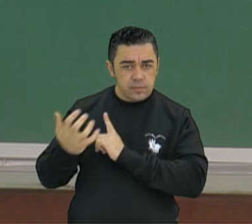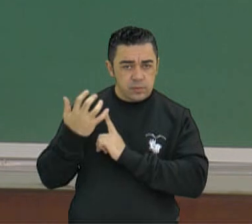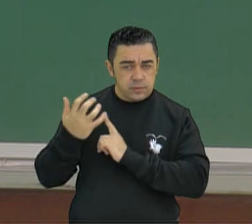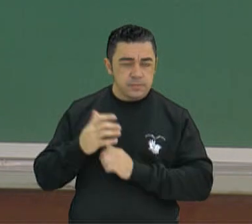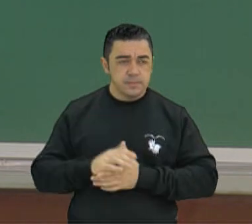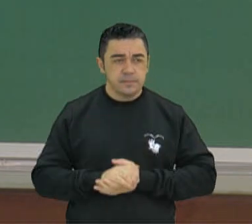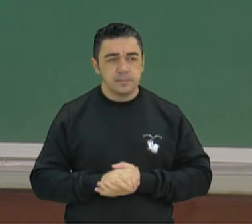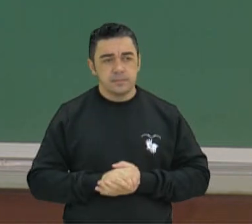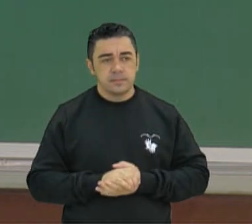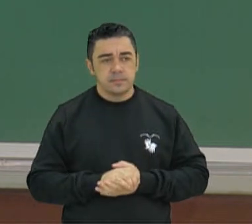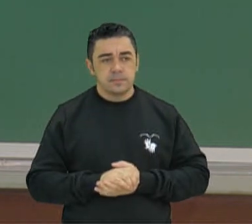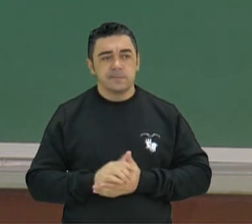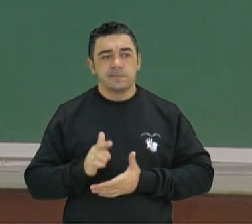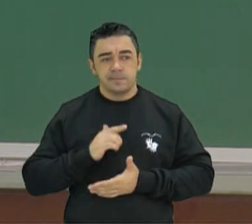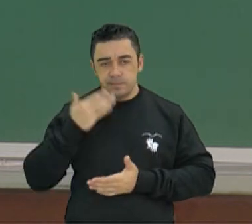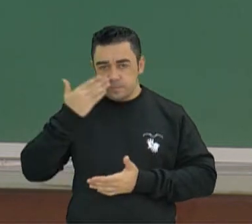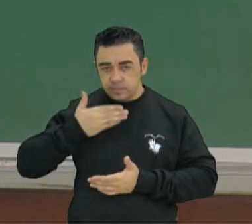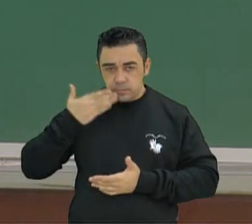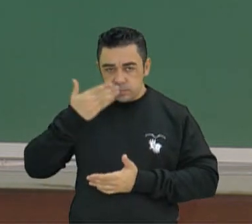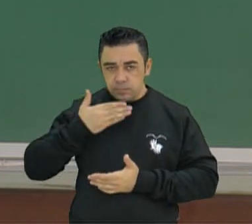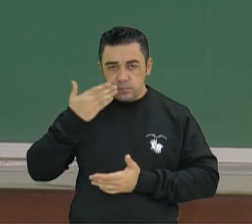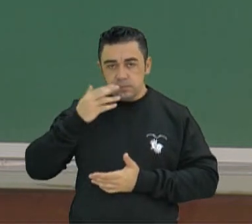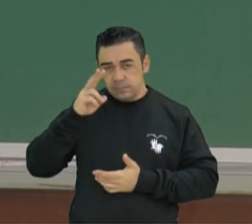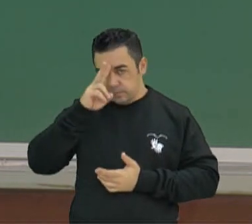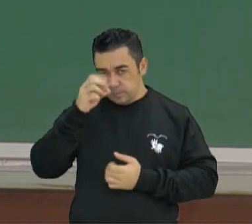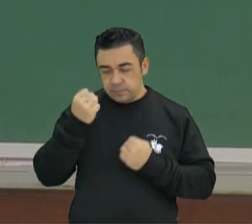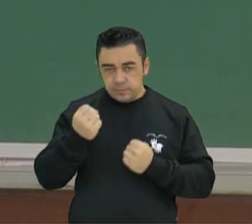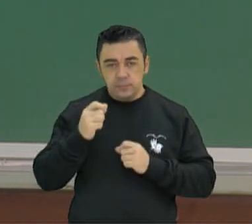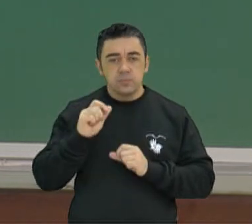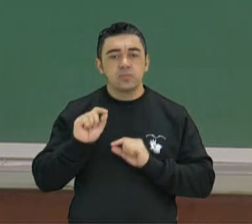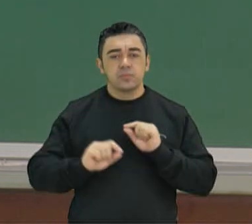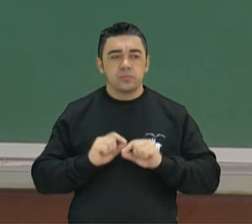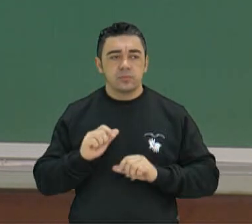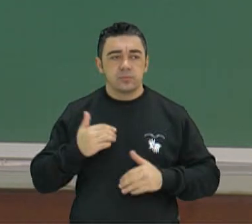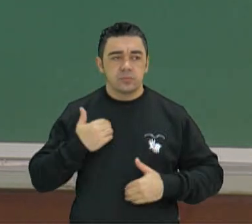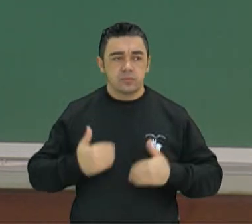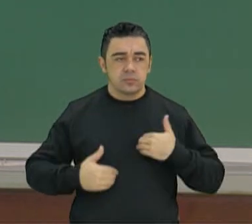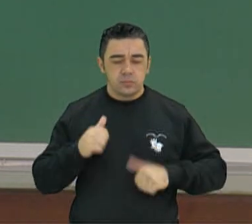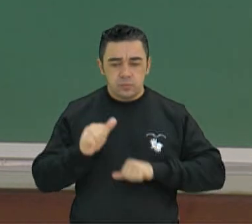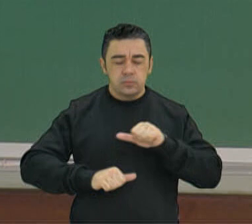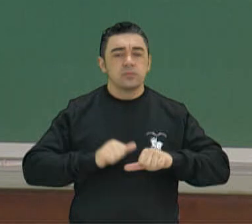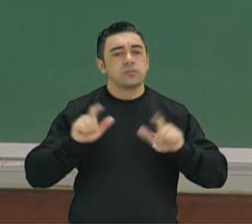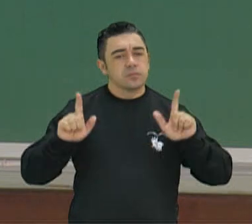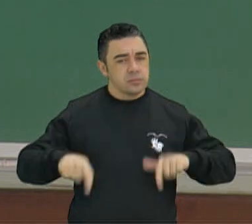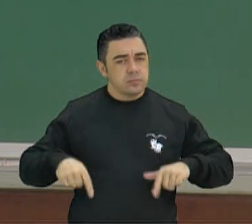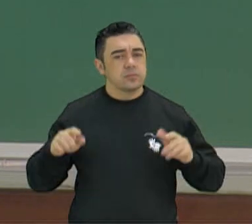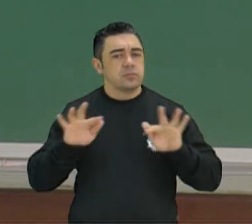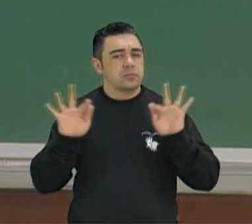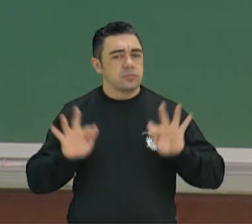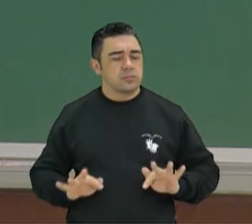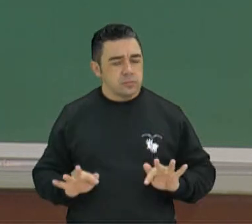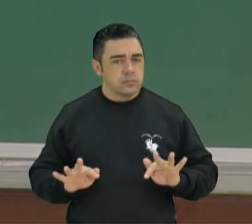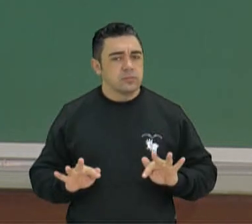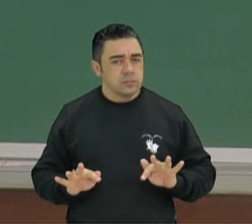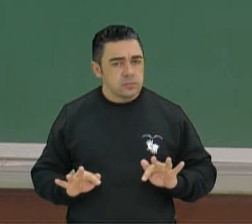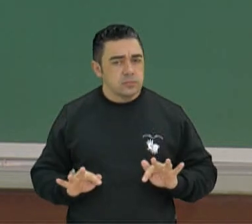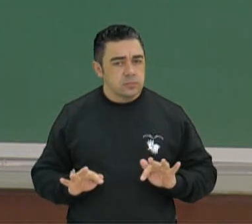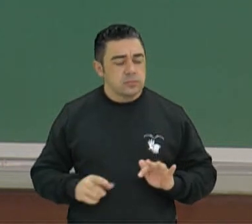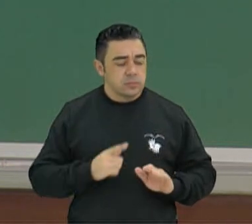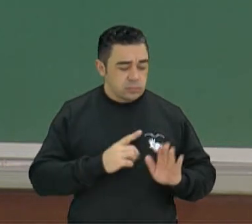E o discurso, existe um discurso muito forte, a transformação corporal leva à felicidade. Então, é